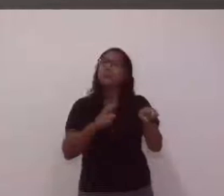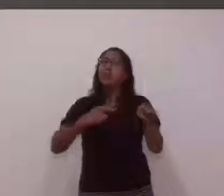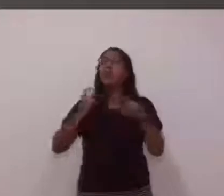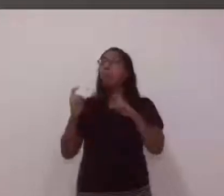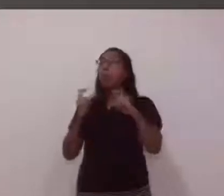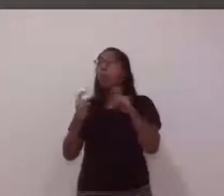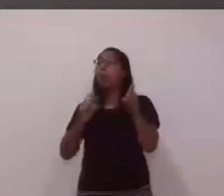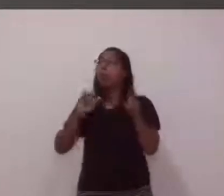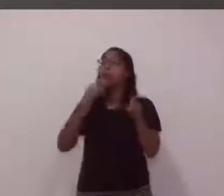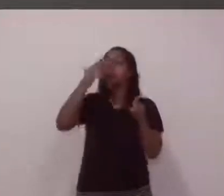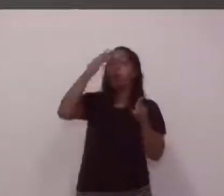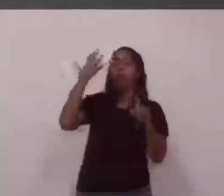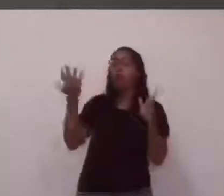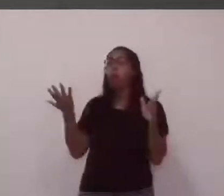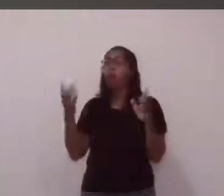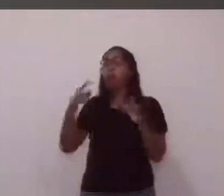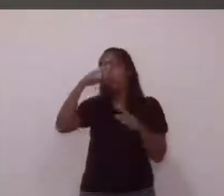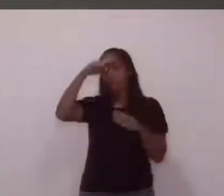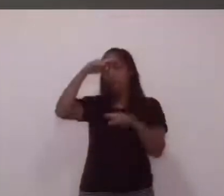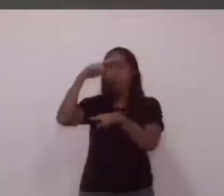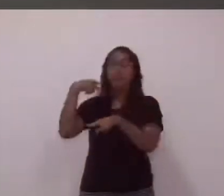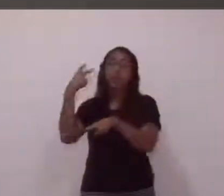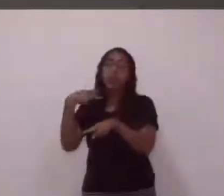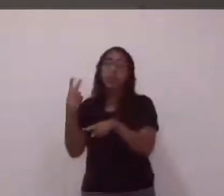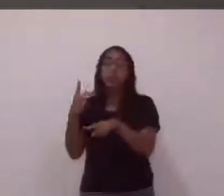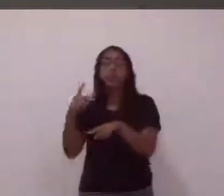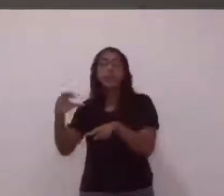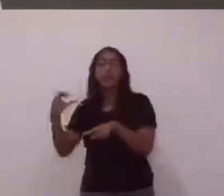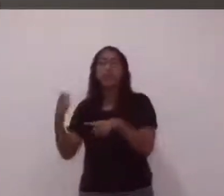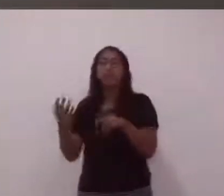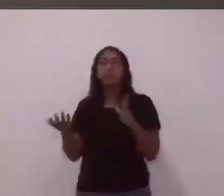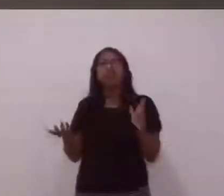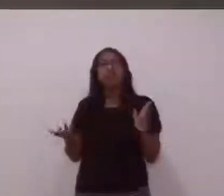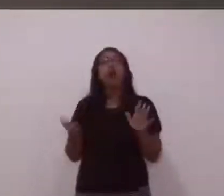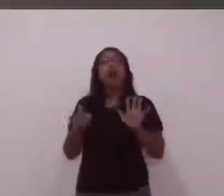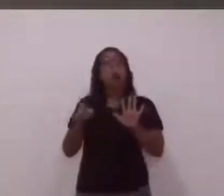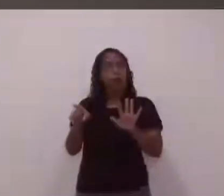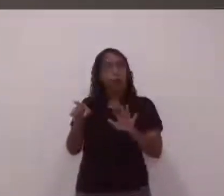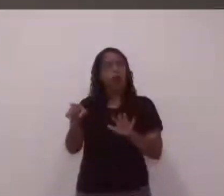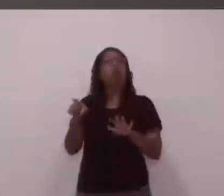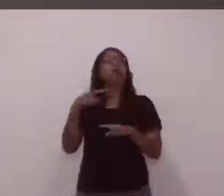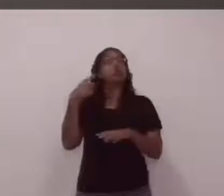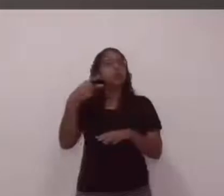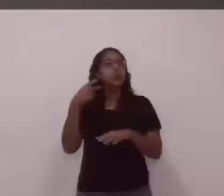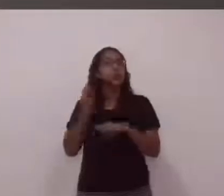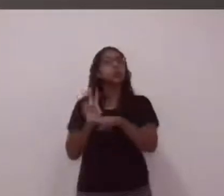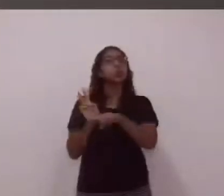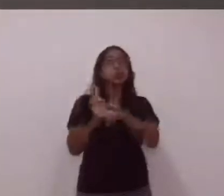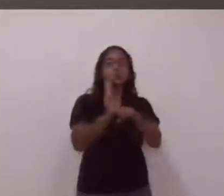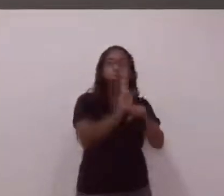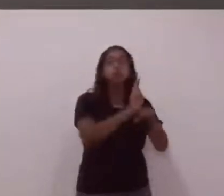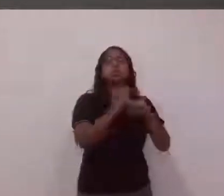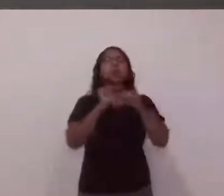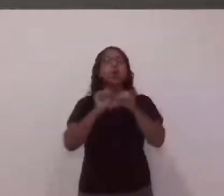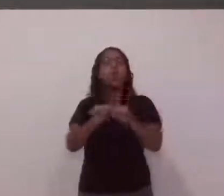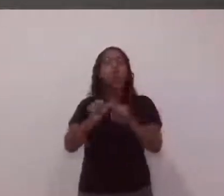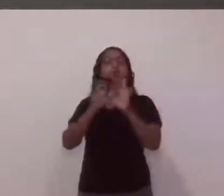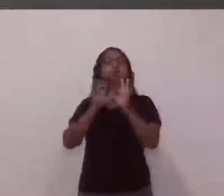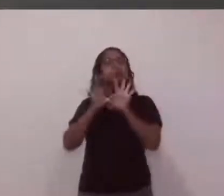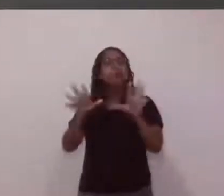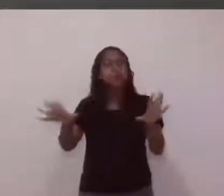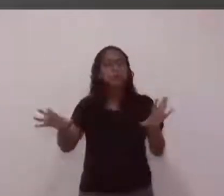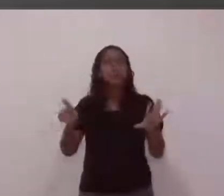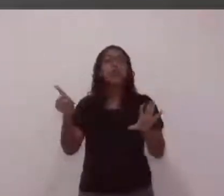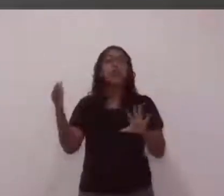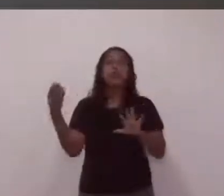e eu respeito de todo mundo é uma prerrogativa do vereador de fiscalizar é uma prerrogativa de apresentar ele usou as prerrogativas dele apresentou